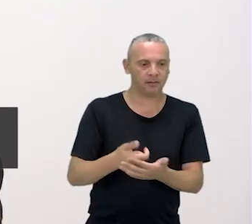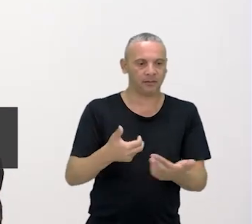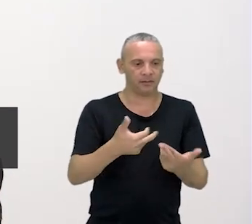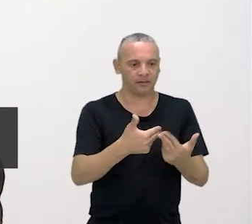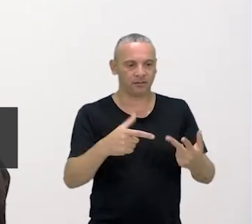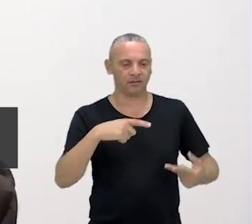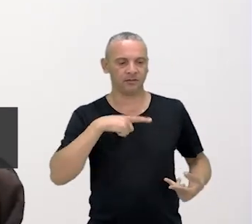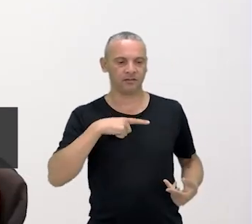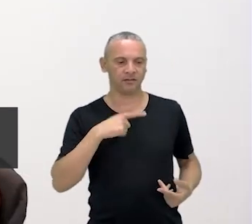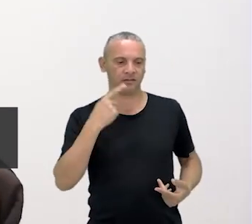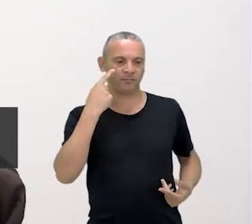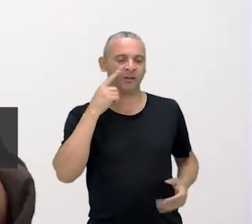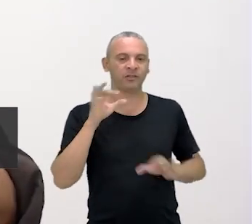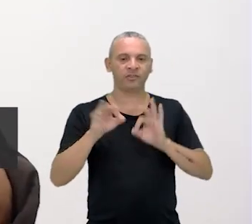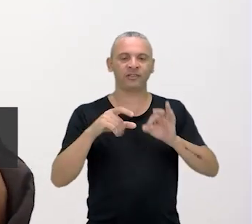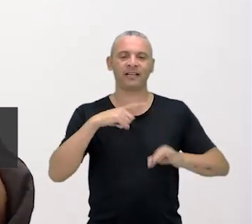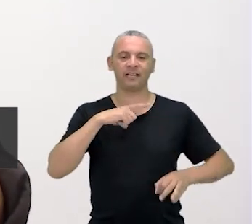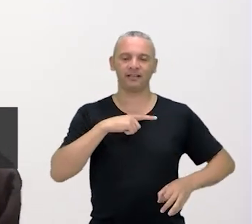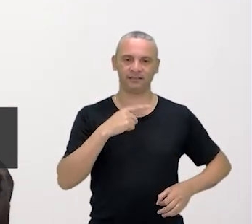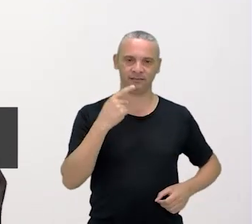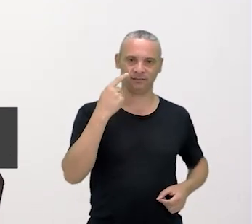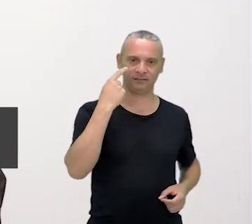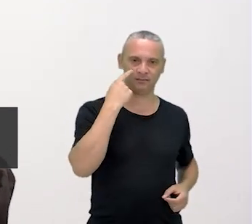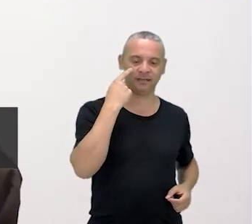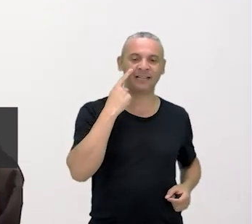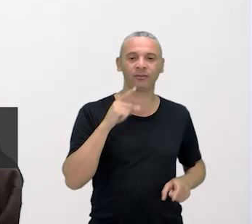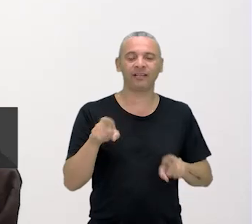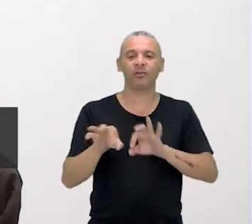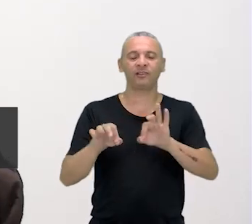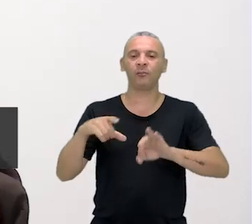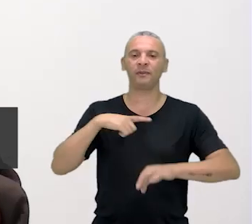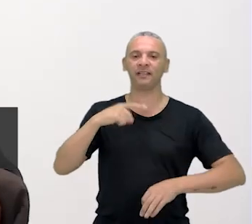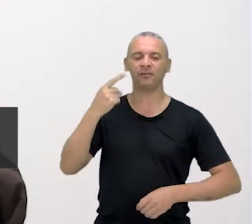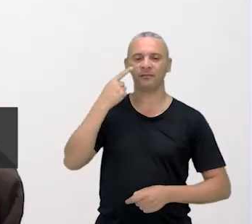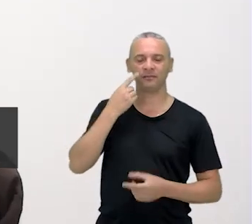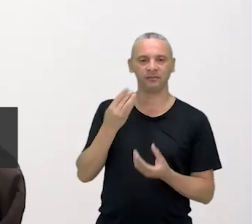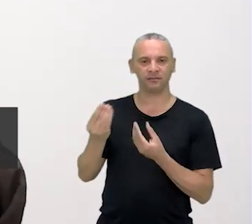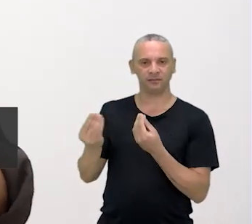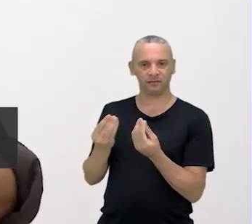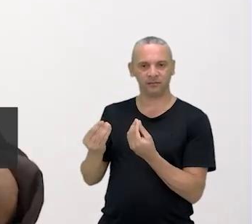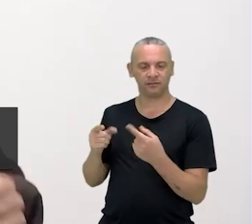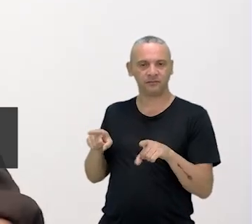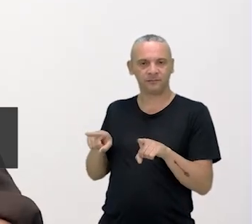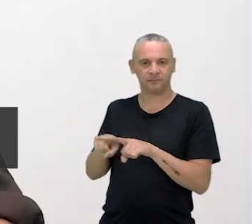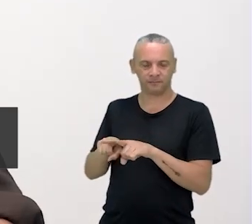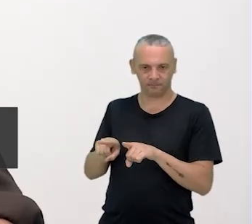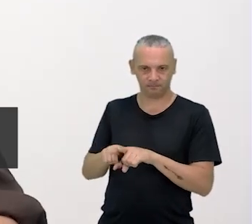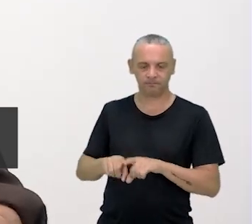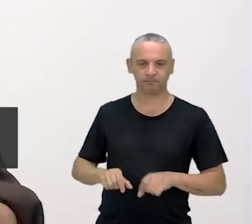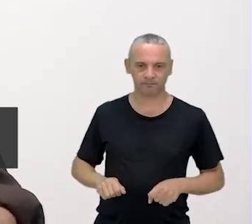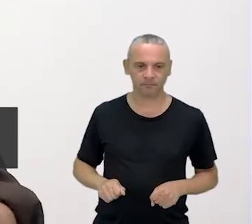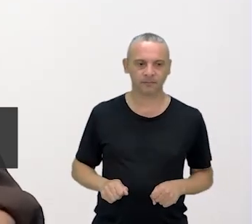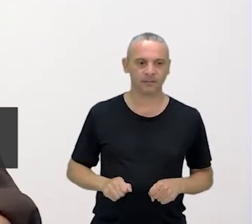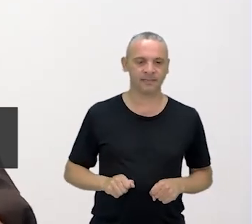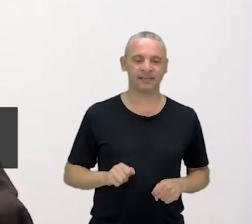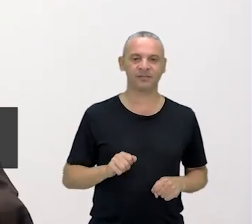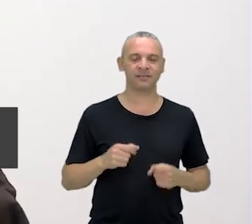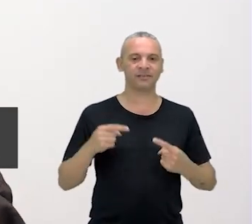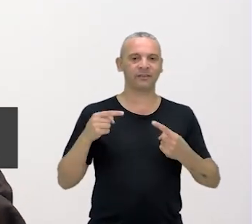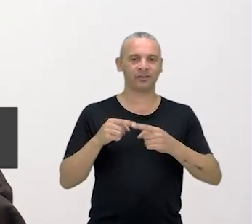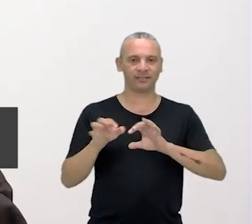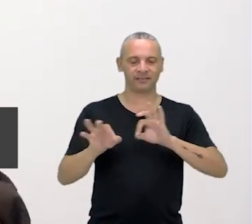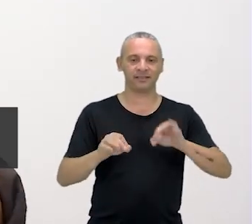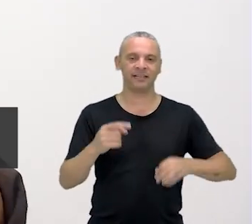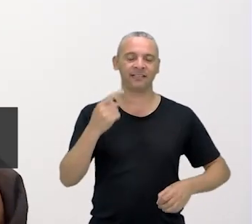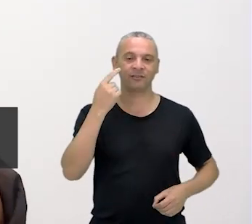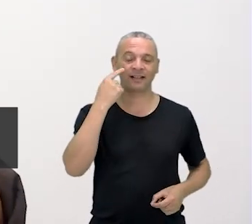minha felicidade. Só que tem algumas pessoas, não são muitas, são poucas, que não têm esse preço. E a essas pessoas eu